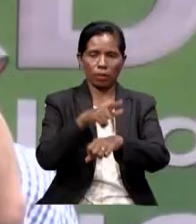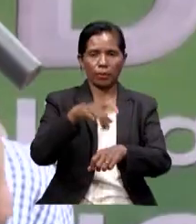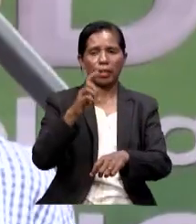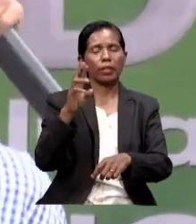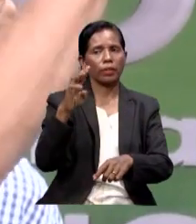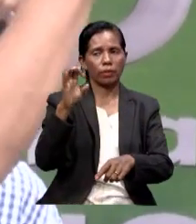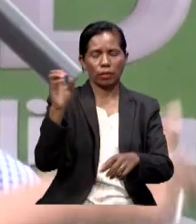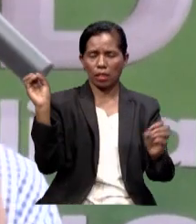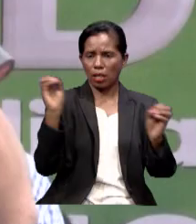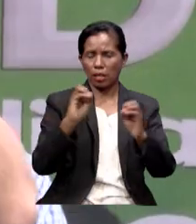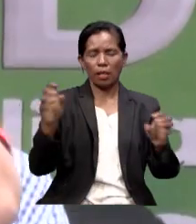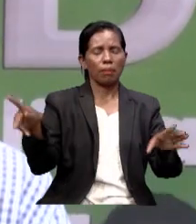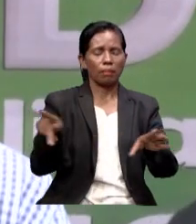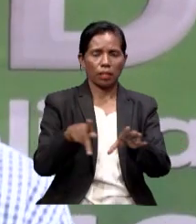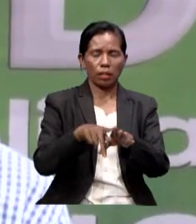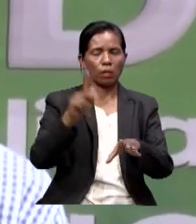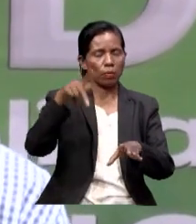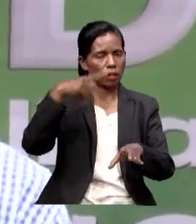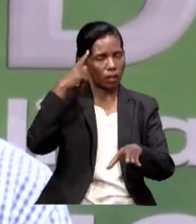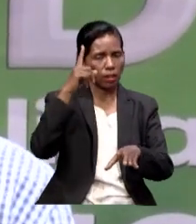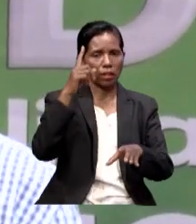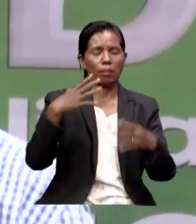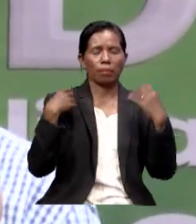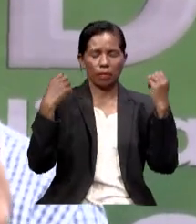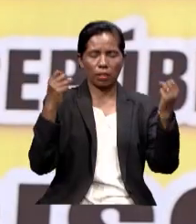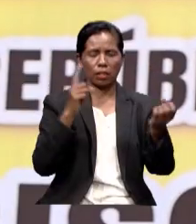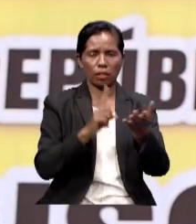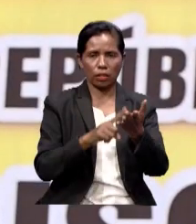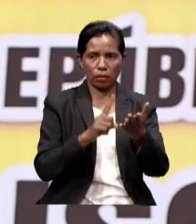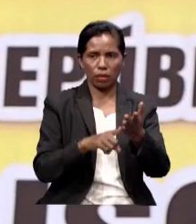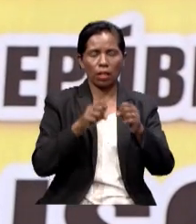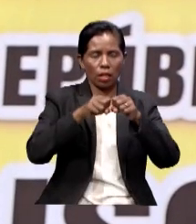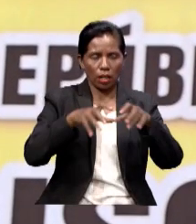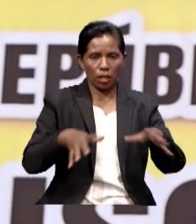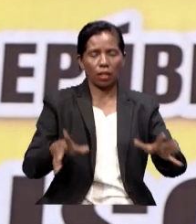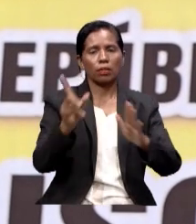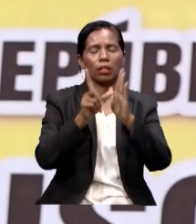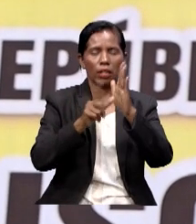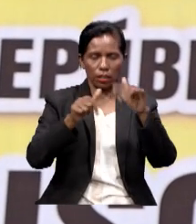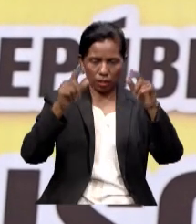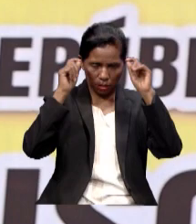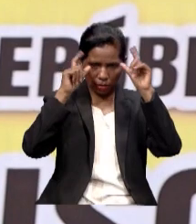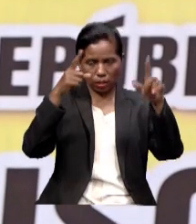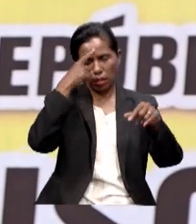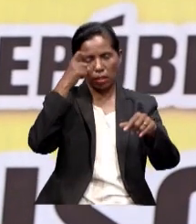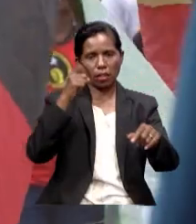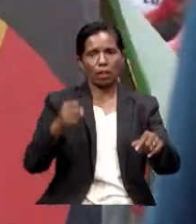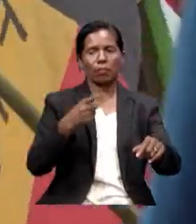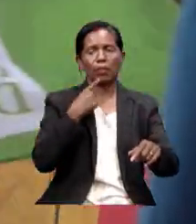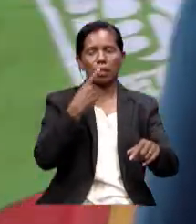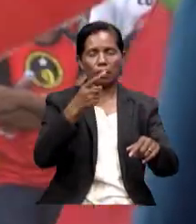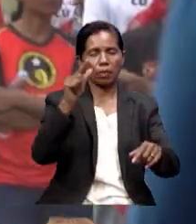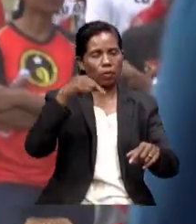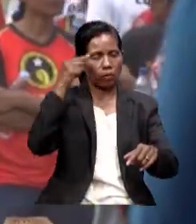loro la iha partido político ida mak brani diskuti ho di halakon lei refere iha Timor Leste, tamba beneficia ba ex governante